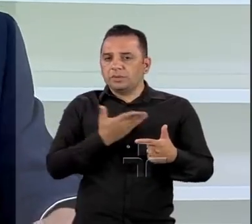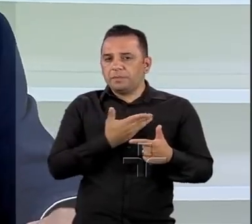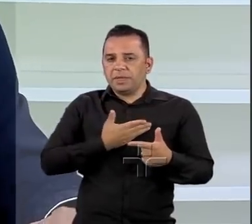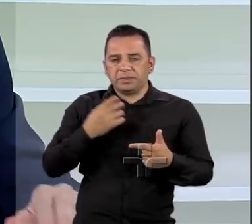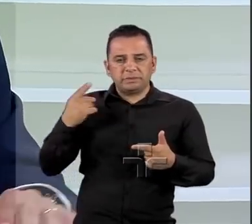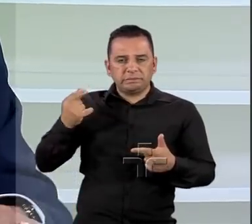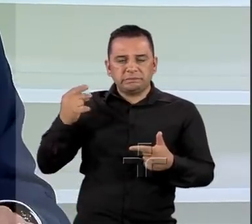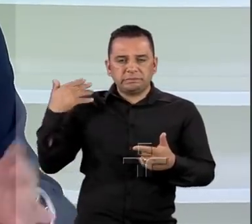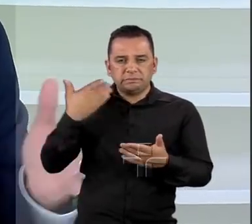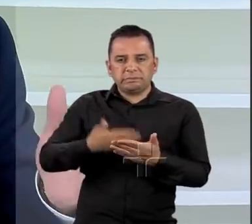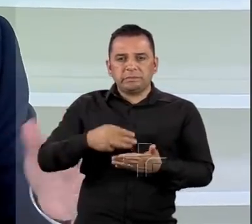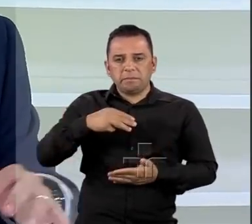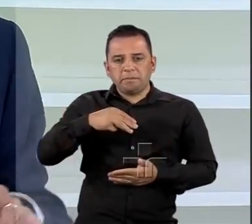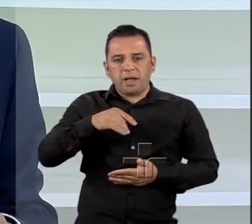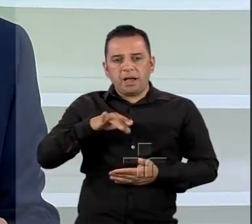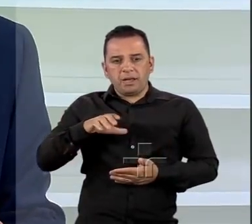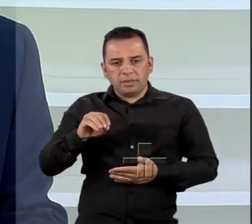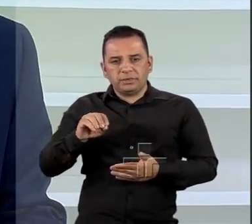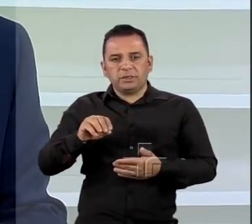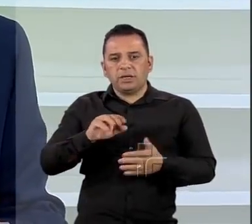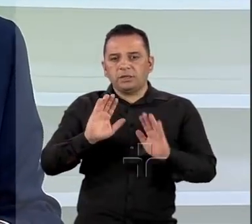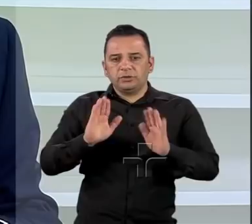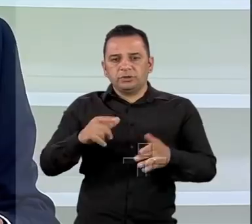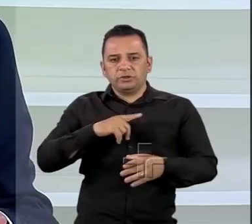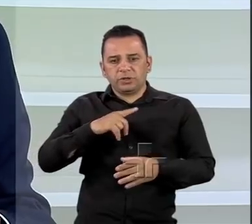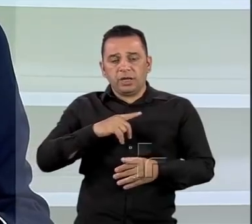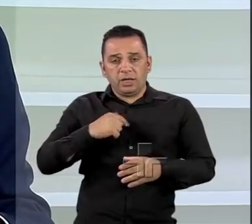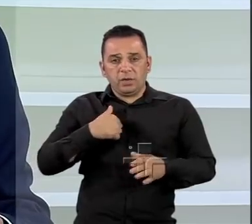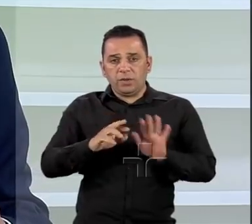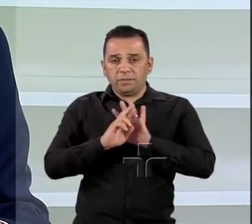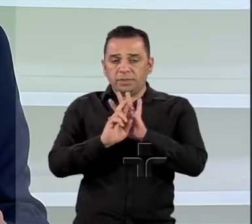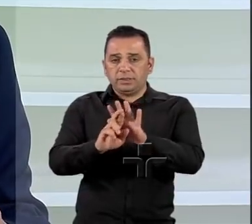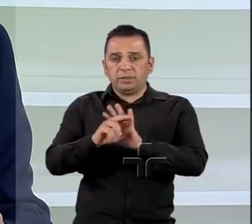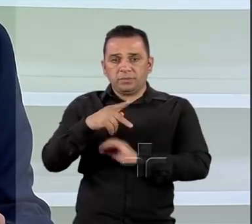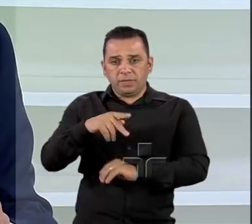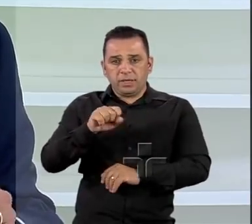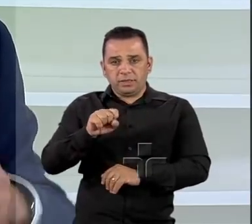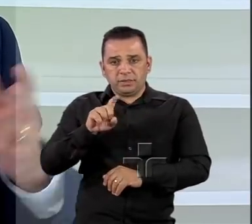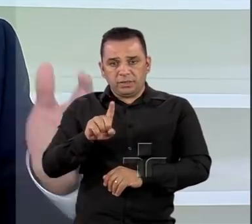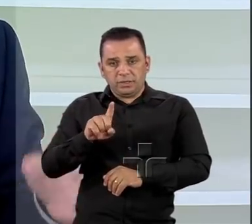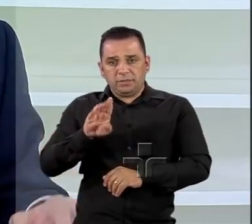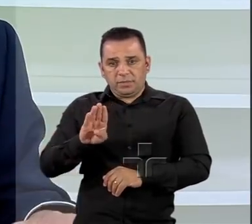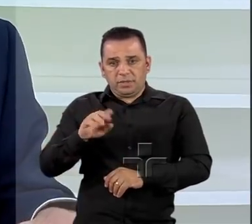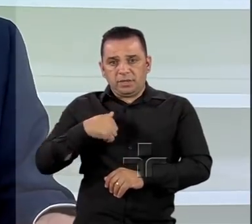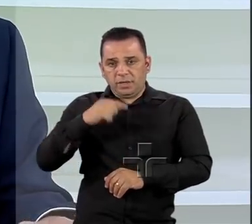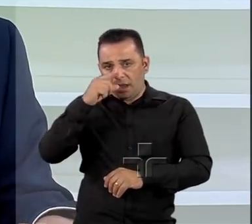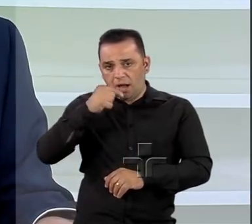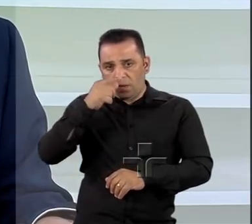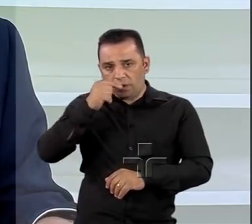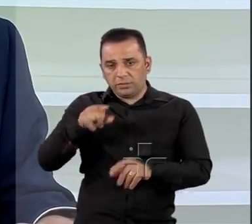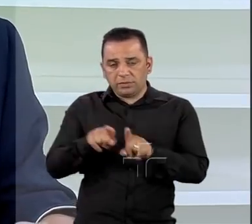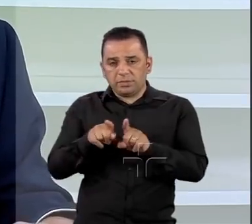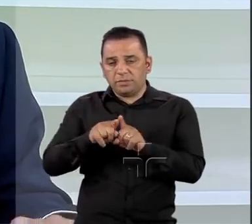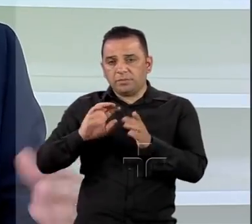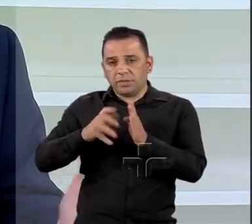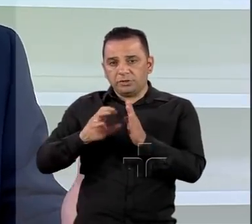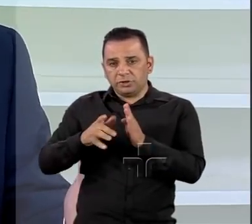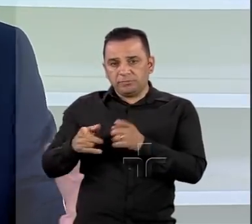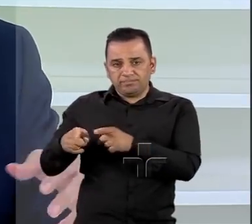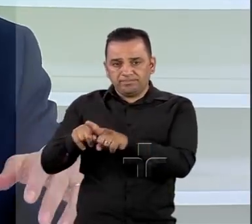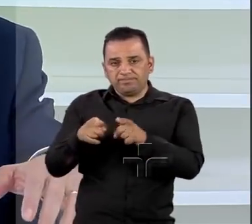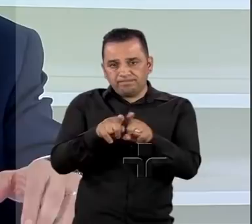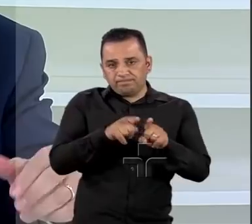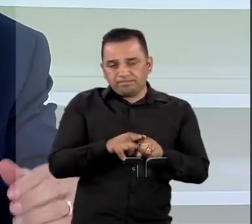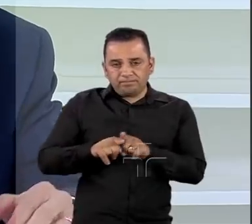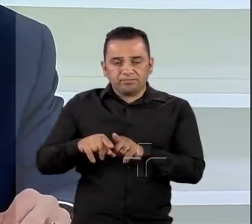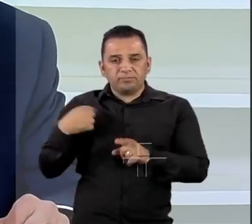a Márcia, e eu represento hoje aqui o PSDB, o governador Geraldo Alckmin, e seus partidos de coligação. Nós